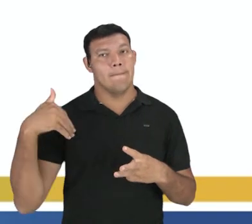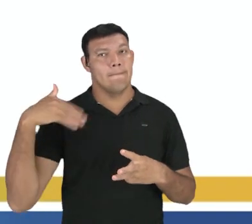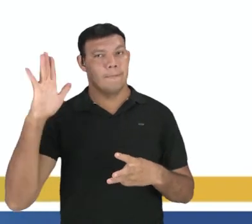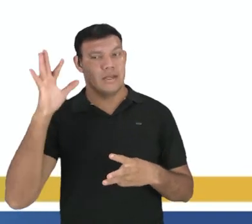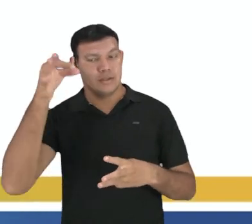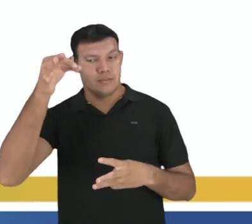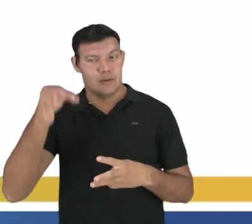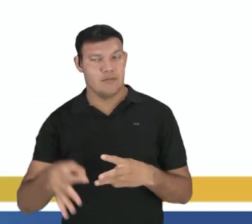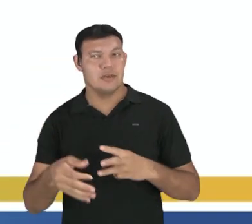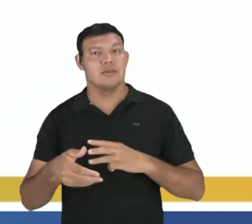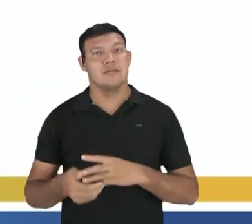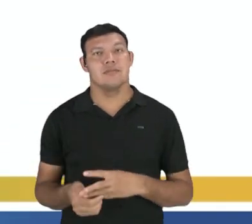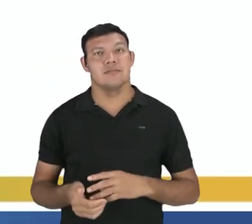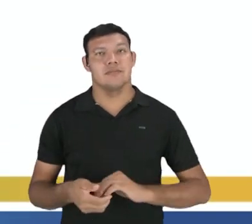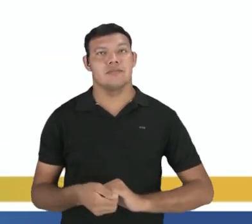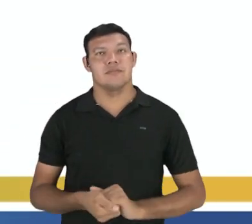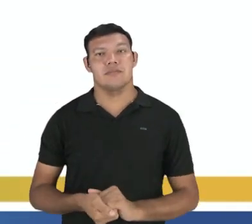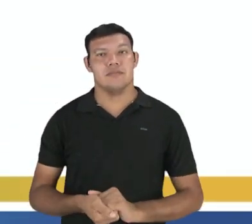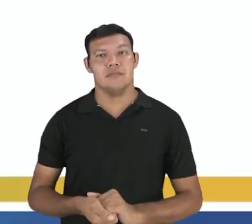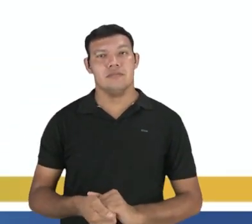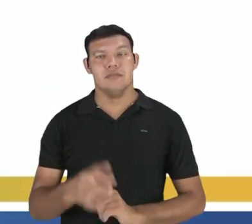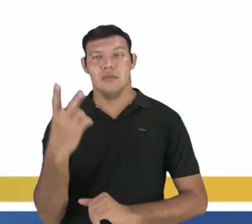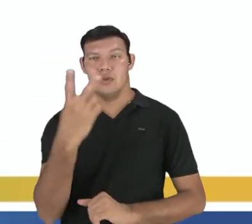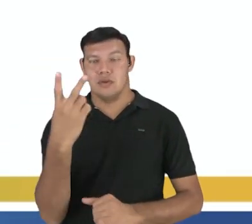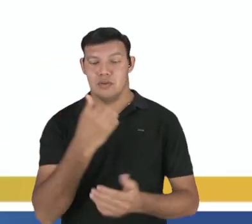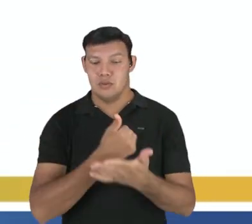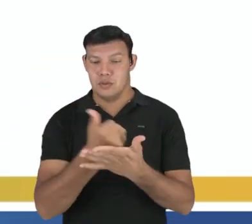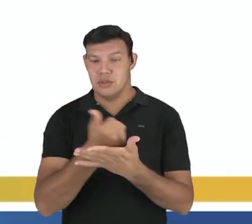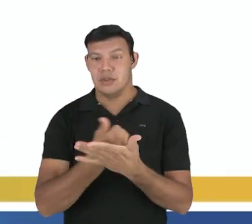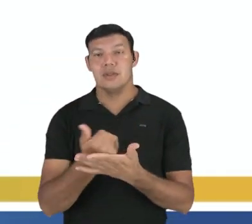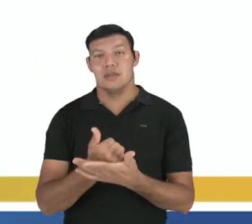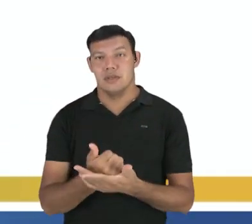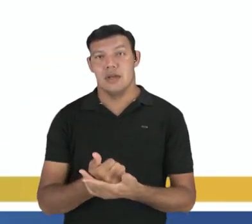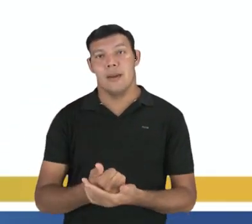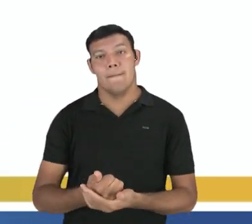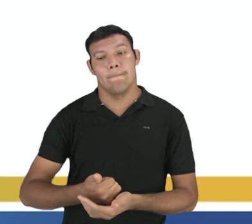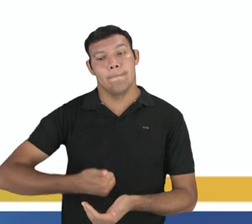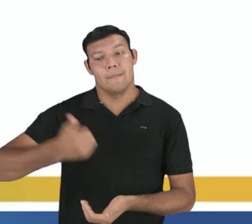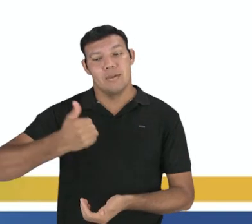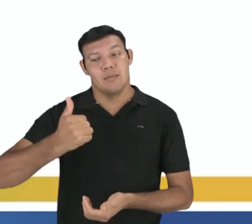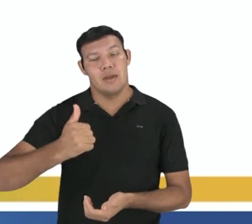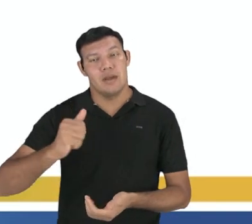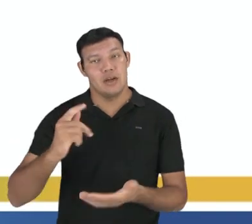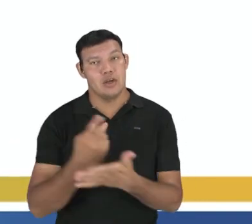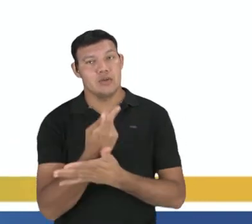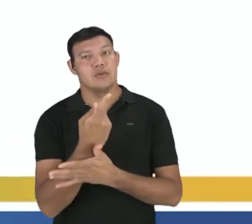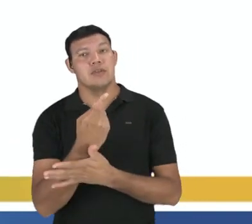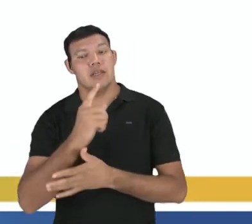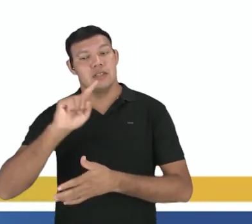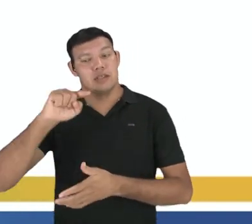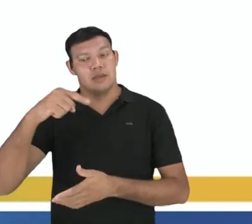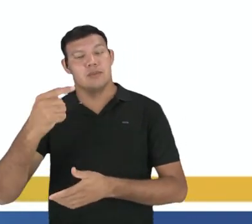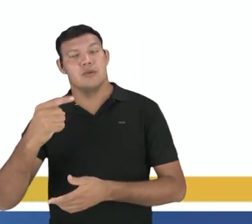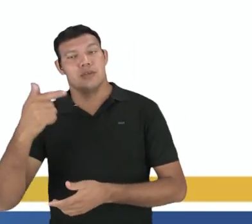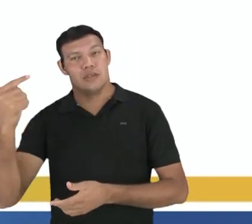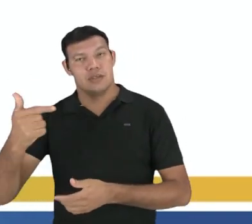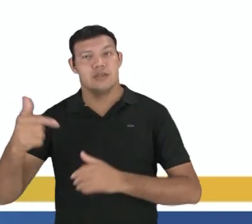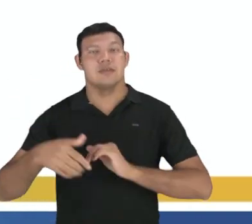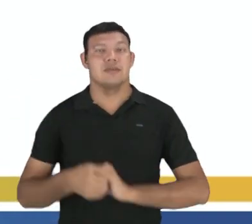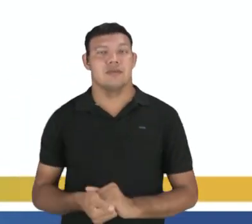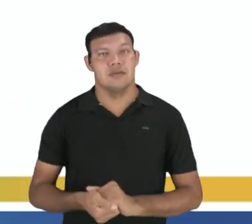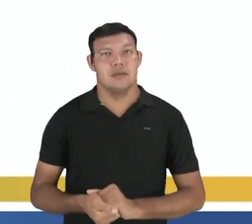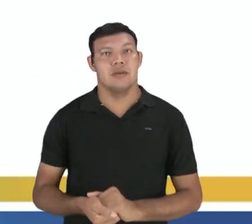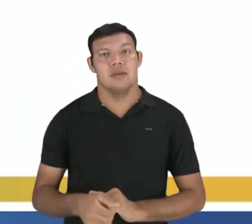concluídas. Pretérito mais que perfeito são duas ações do passado em que uma ocorre primeiro que a outra. Então, por